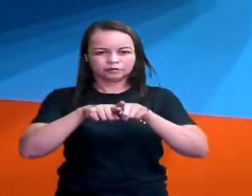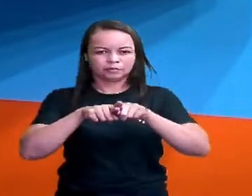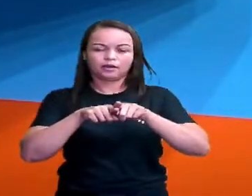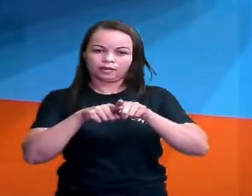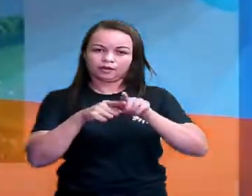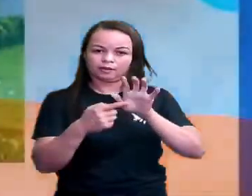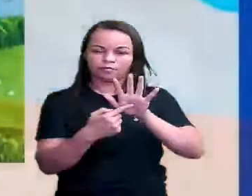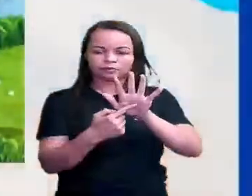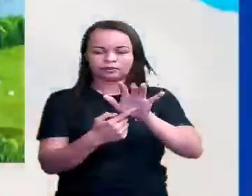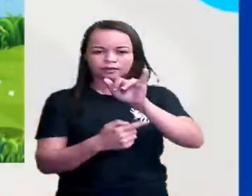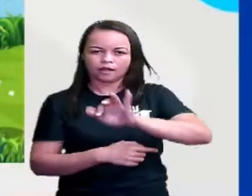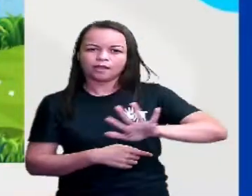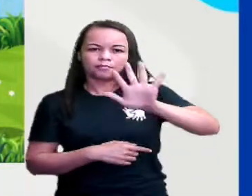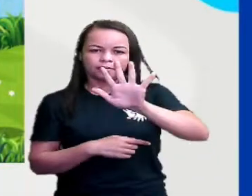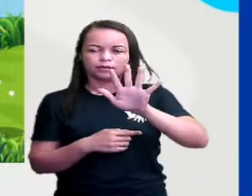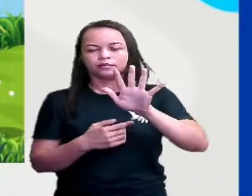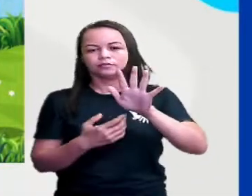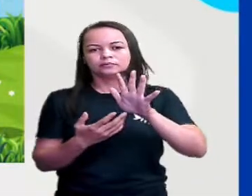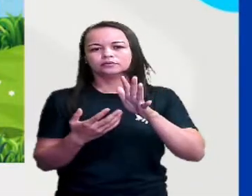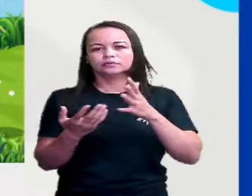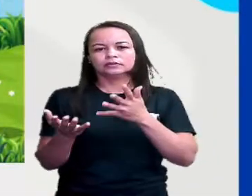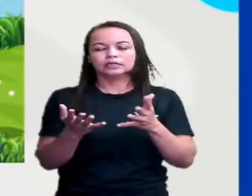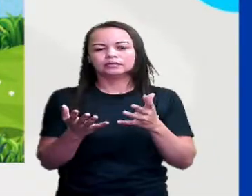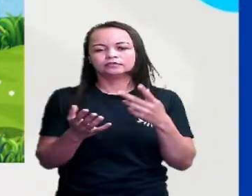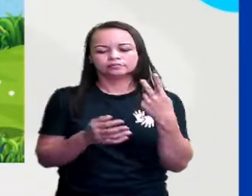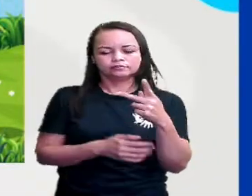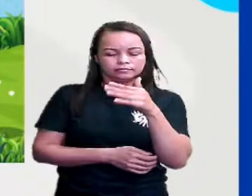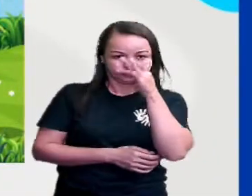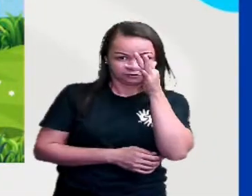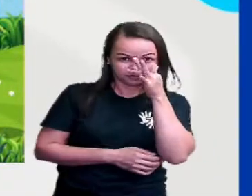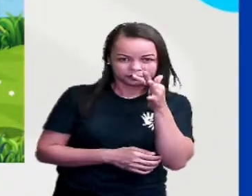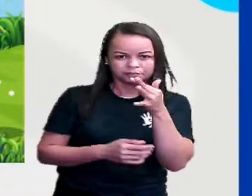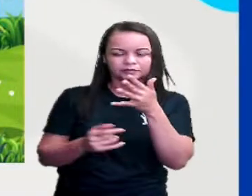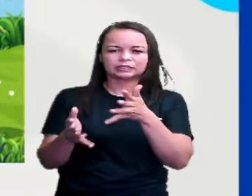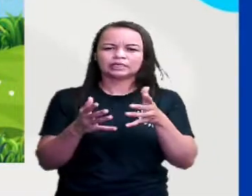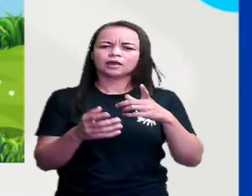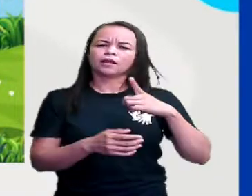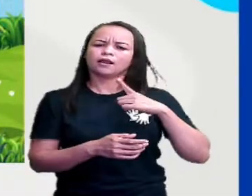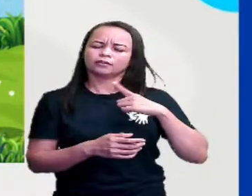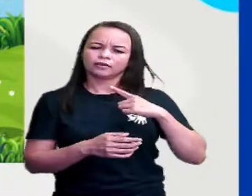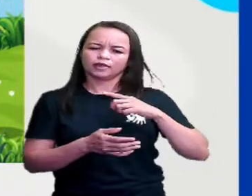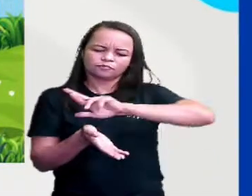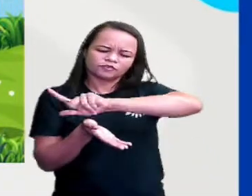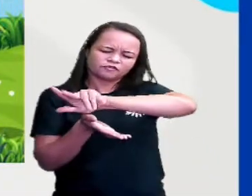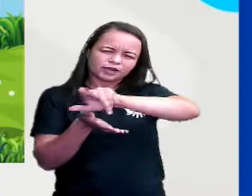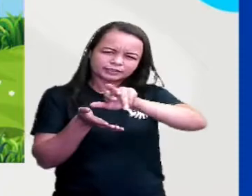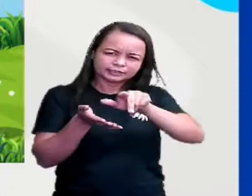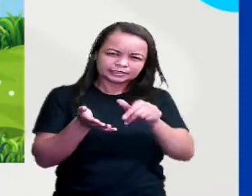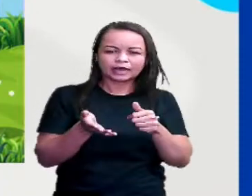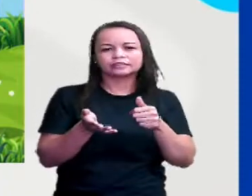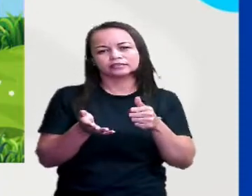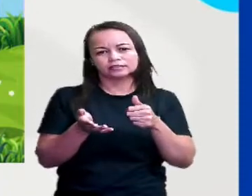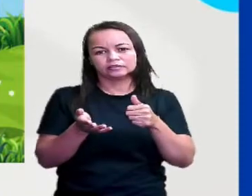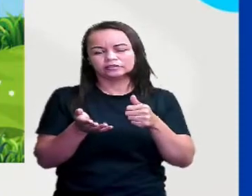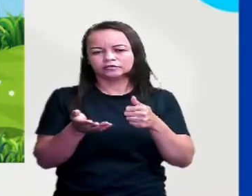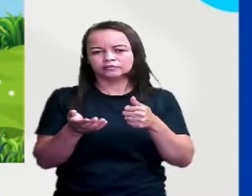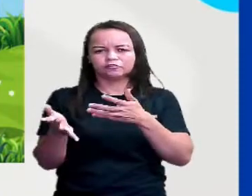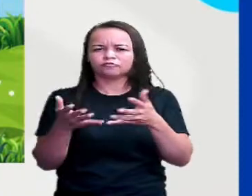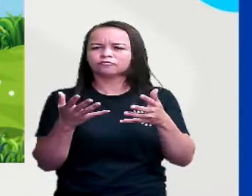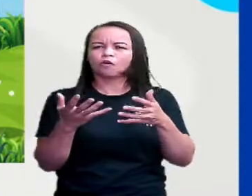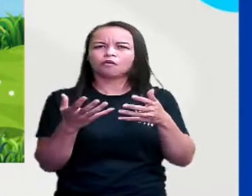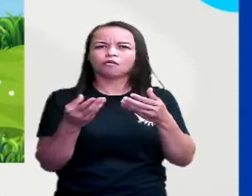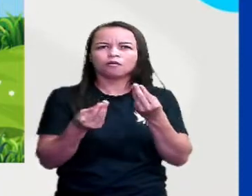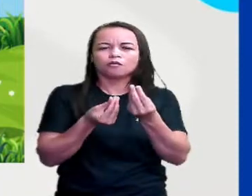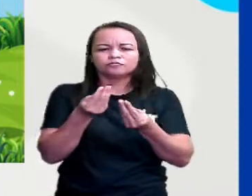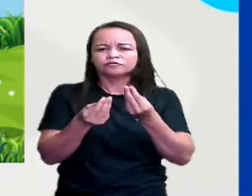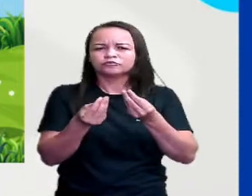que eu trouxe aqui para vocês que essas plantas terrestres elas possuem uma diversidade de formas, uma diversidade